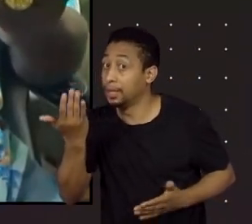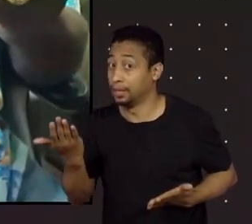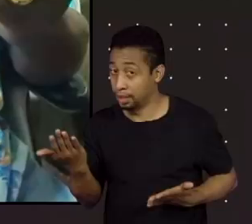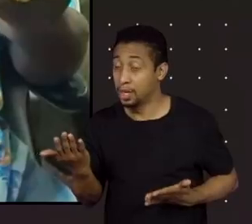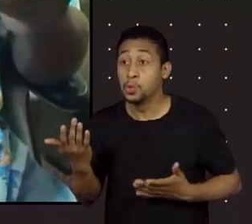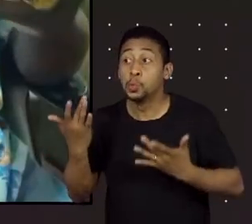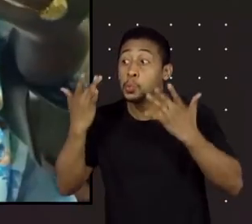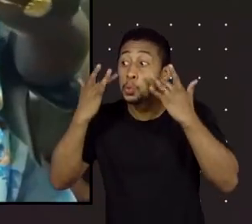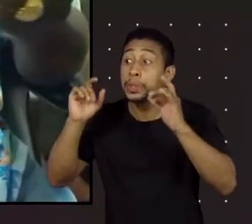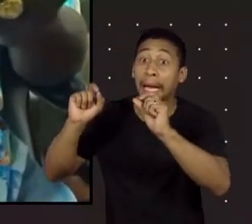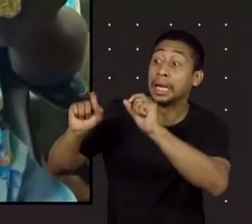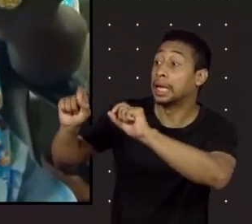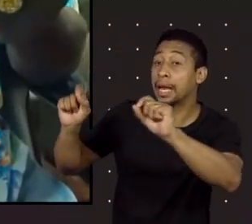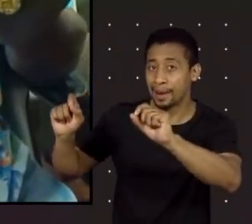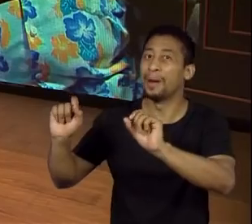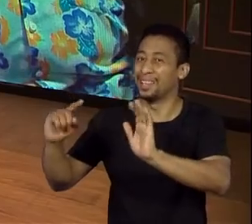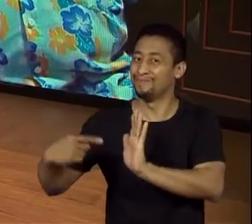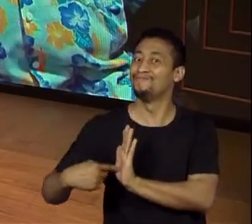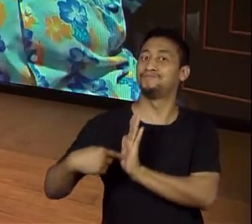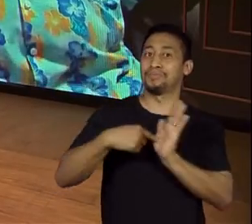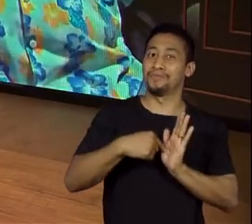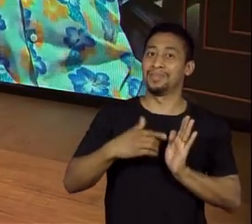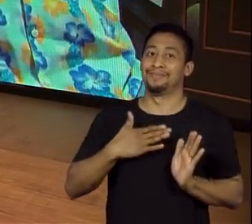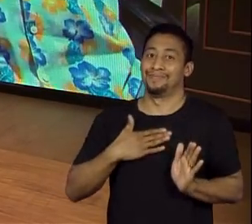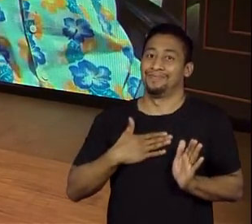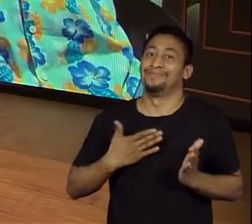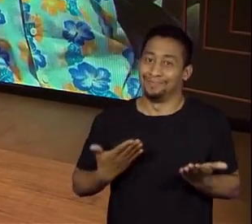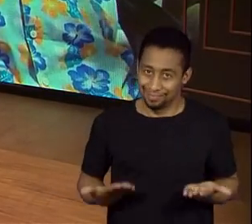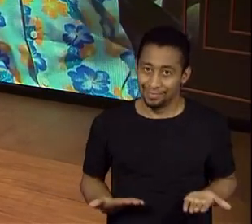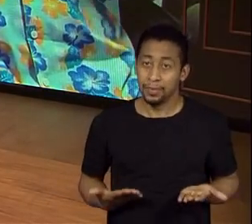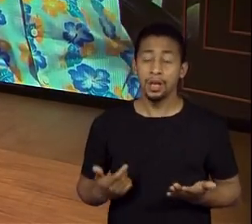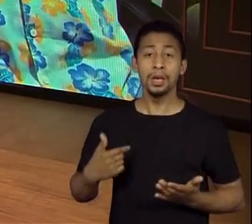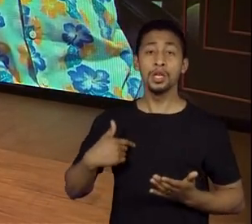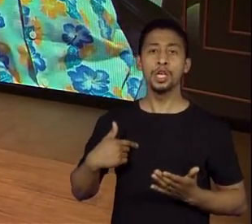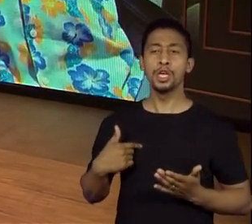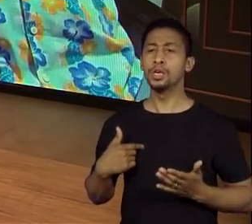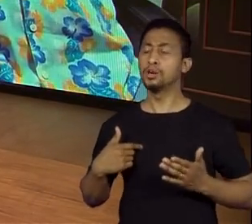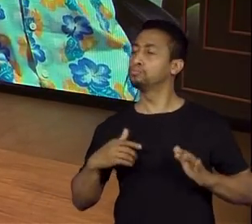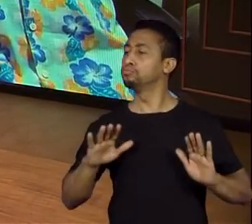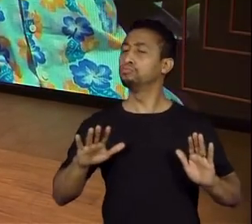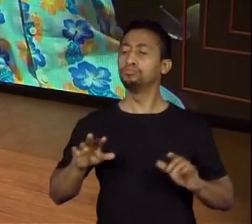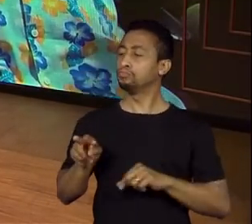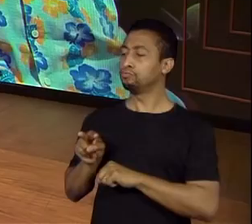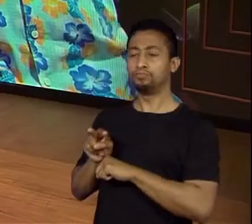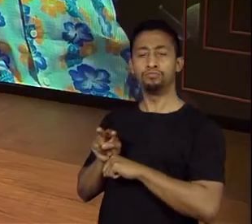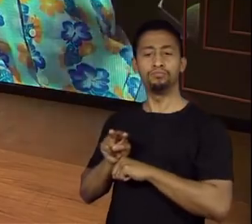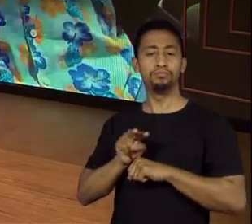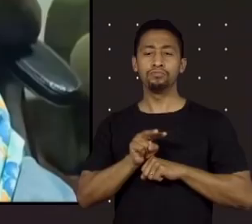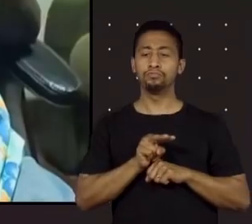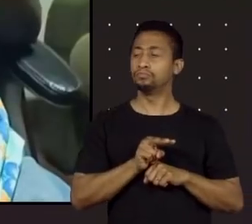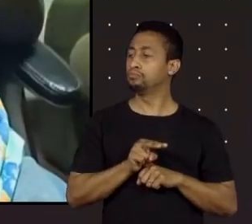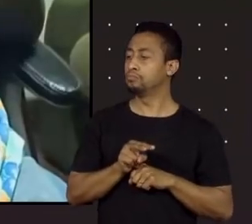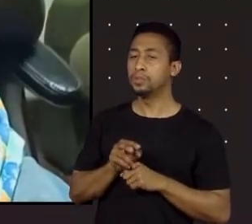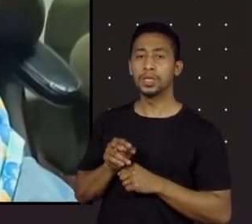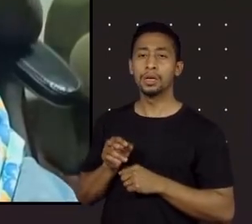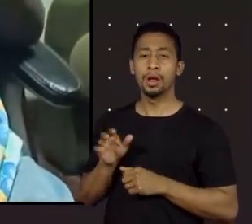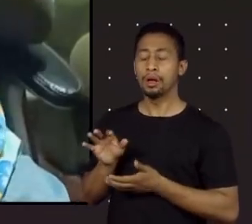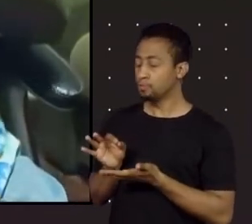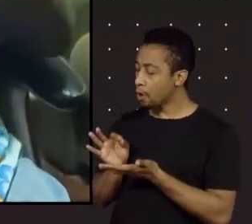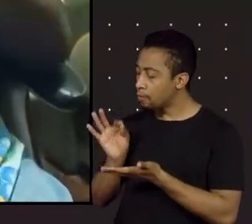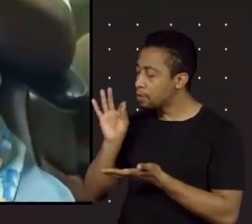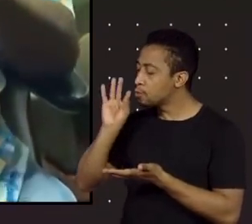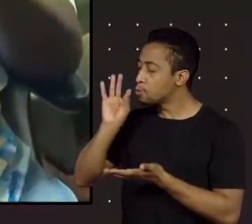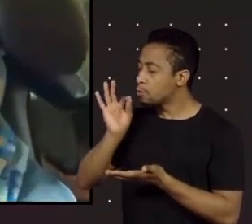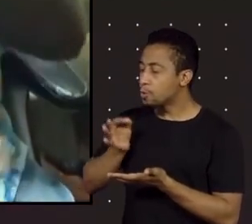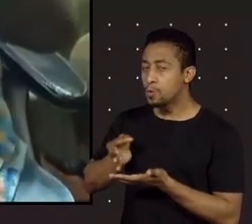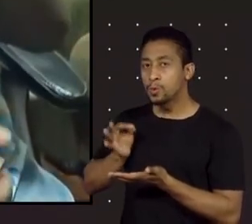não sei quem foi. E eu estava bem assim no Dock of the Bay, lá tomando um café. E eu lembro que chegou